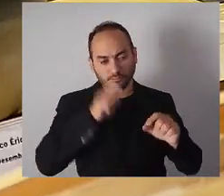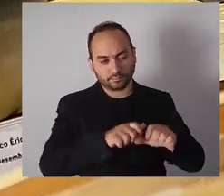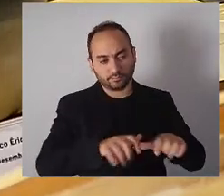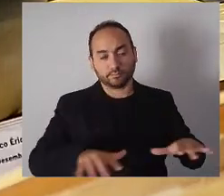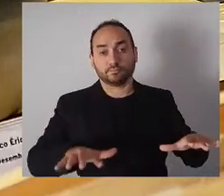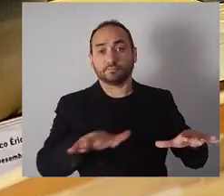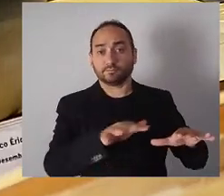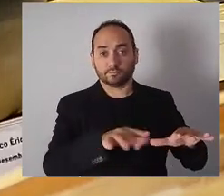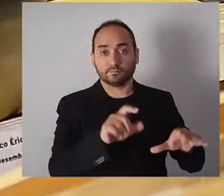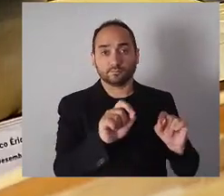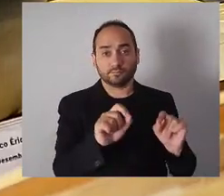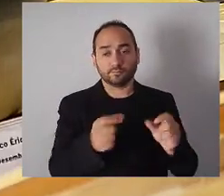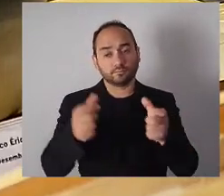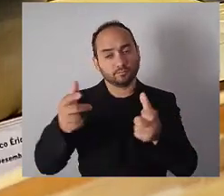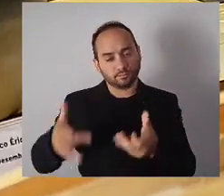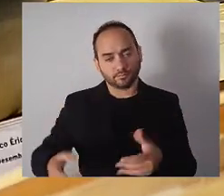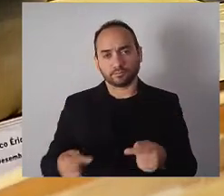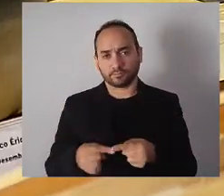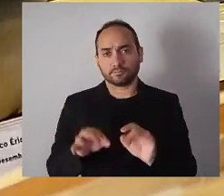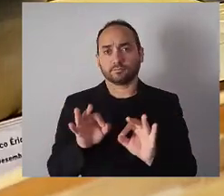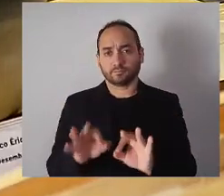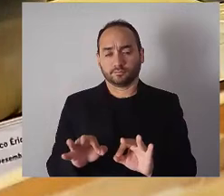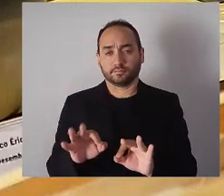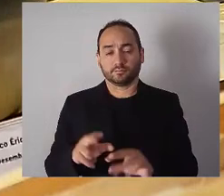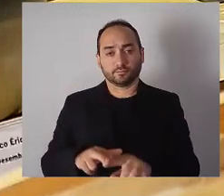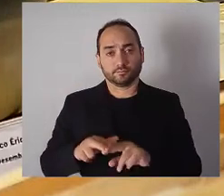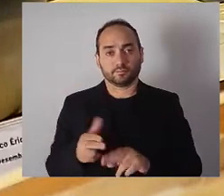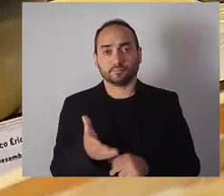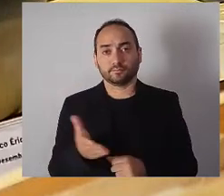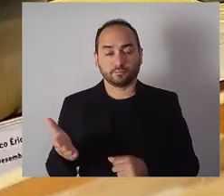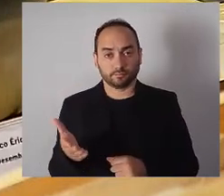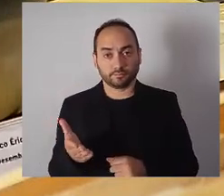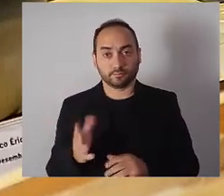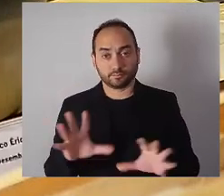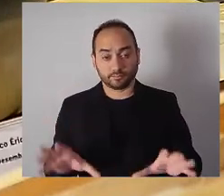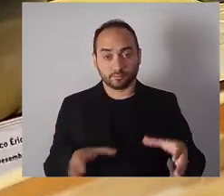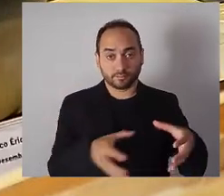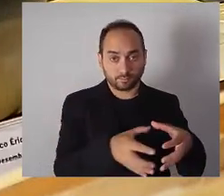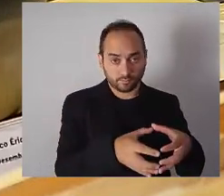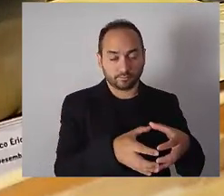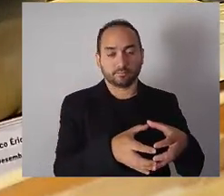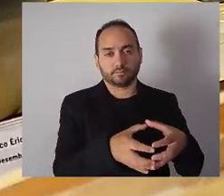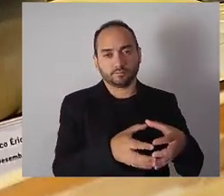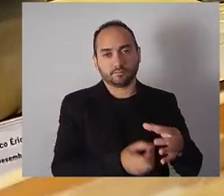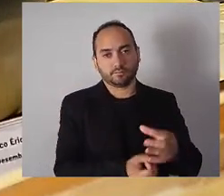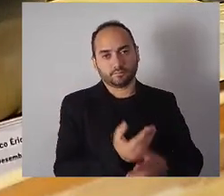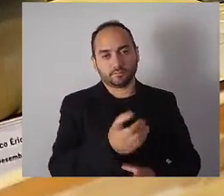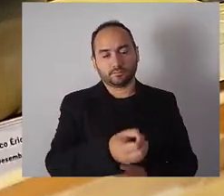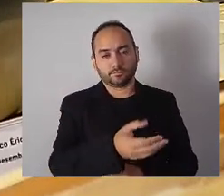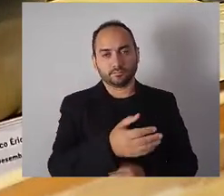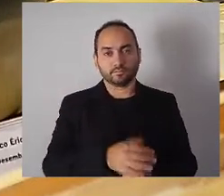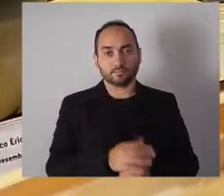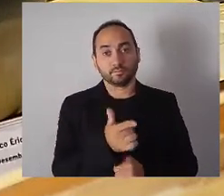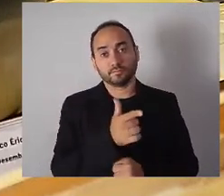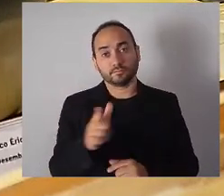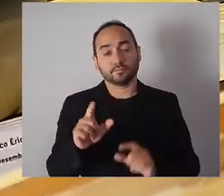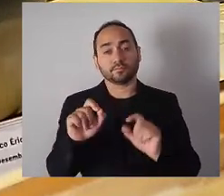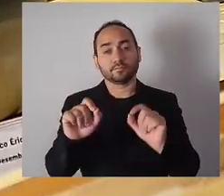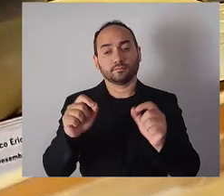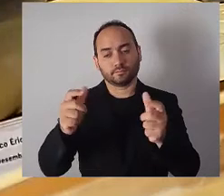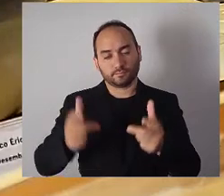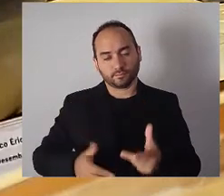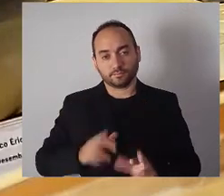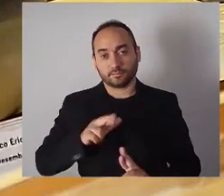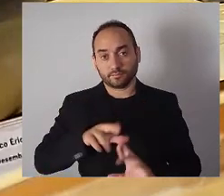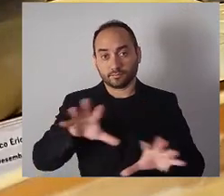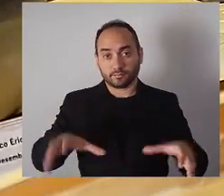aplica o justo motivo para a desfiliação partidária, a partir da fusão. Outrossim, especificamente no que diz respeito à